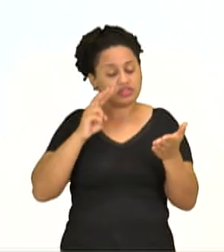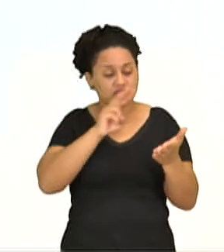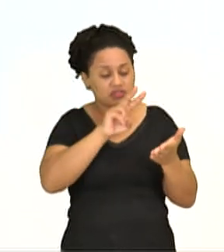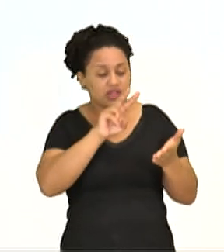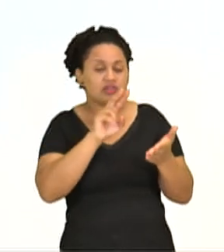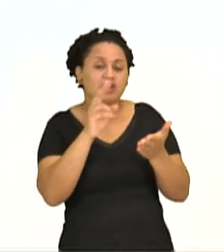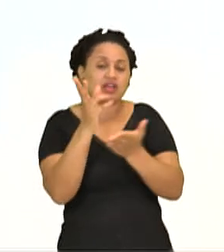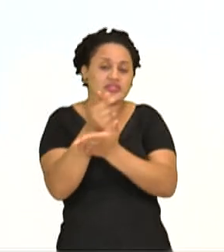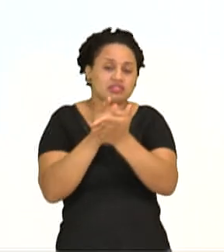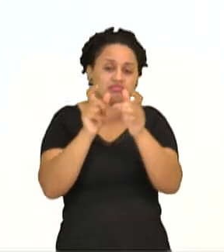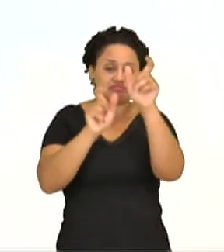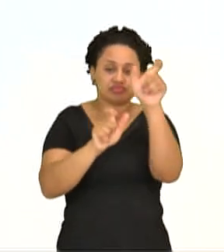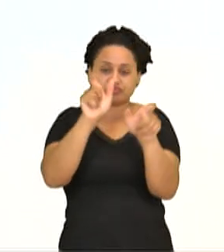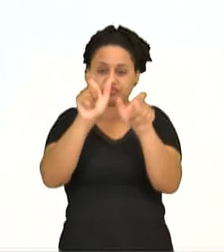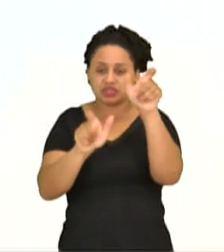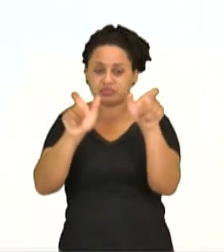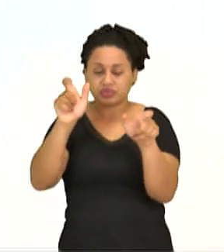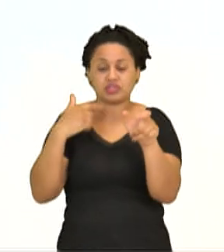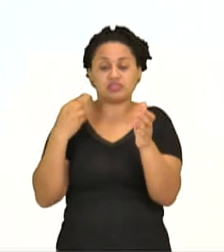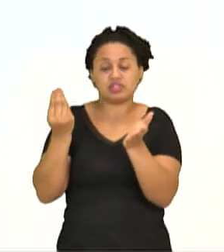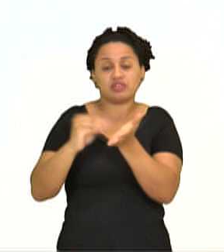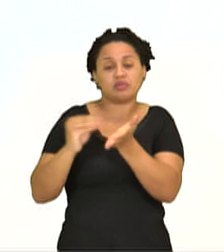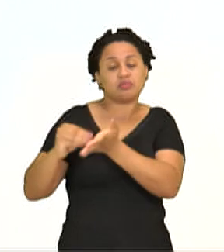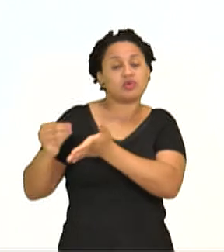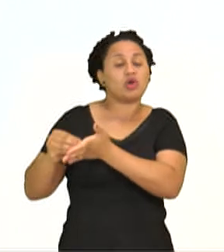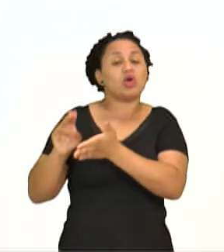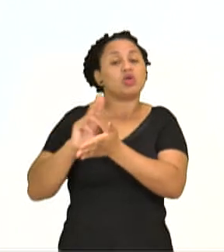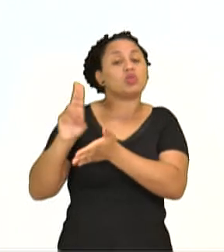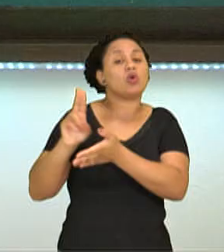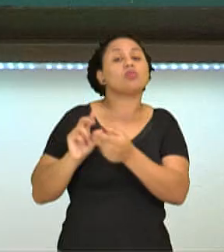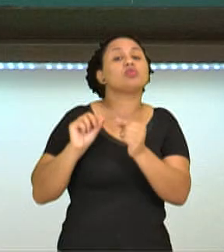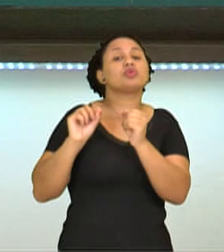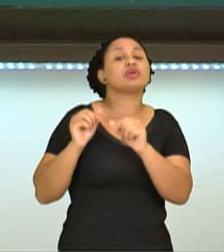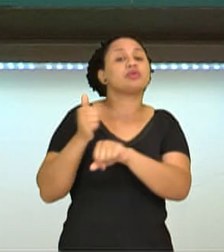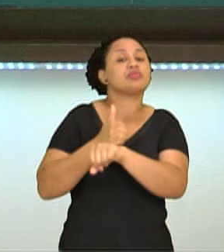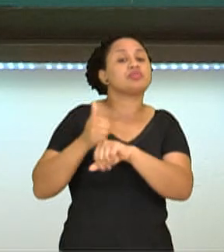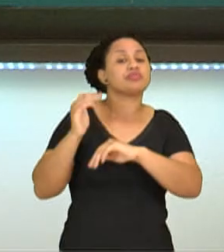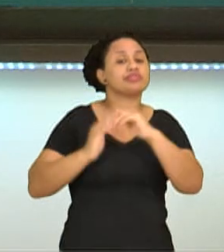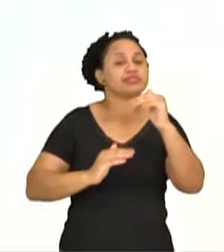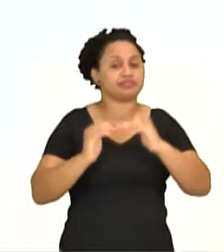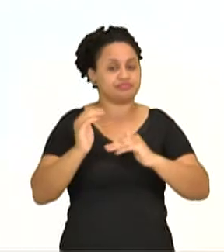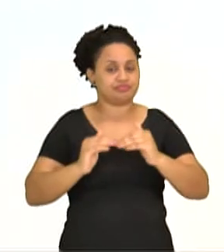os desenhos e vai anotar embaixo de cada um deles qual é a profissão.